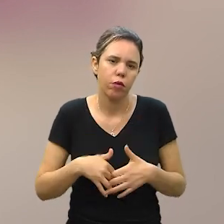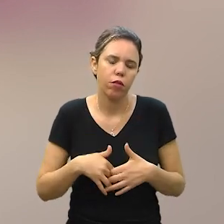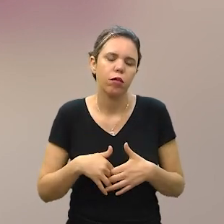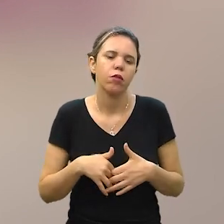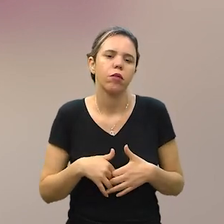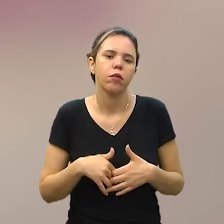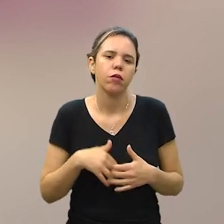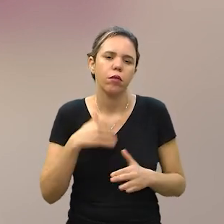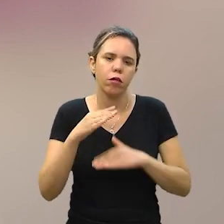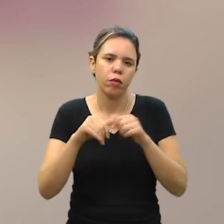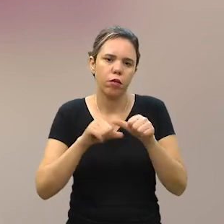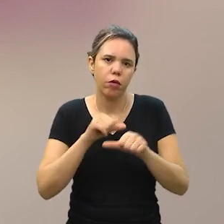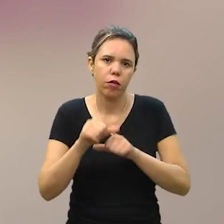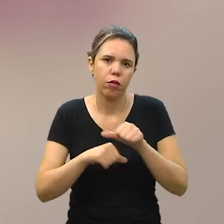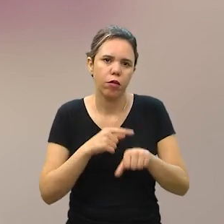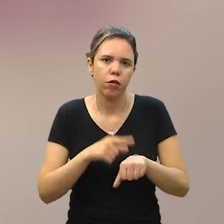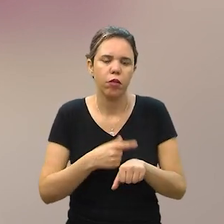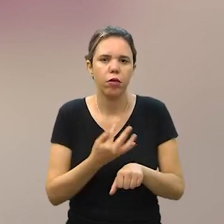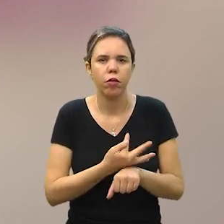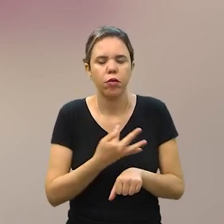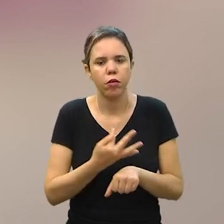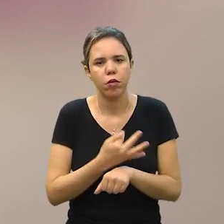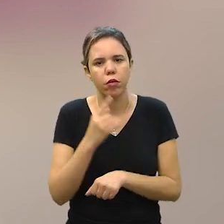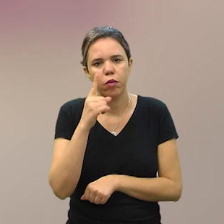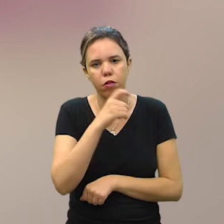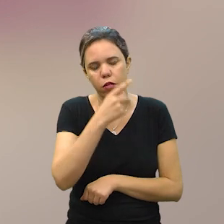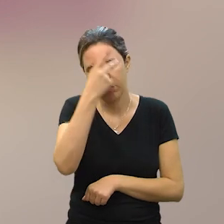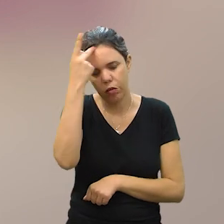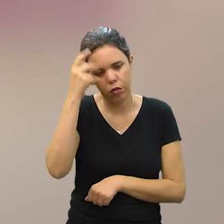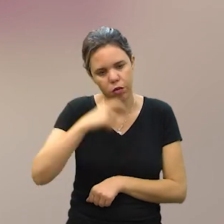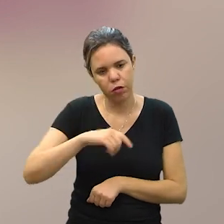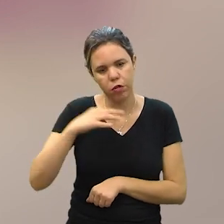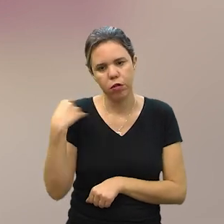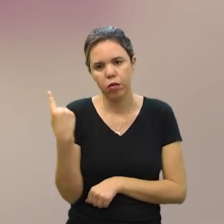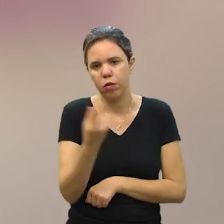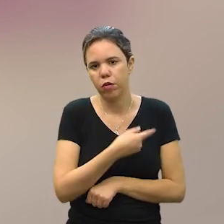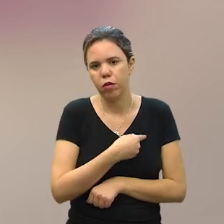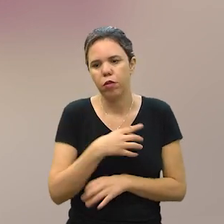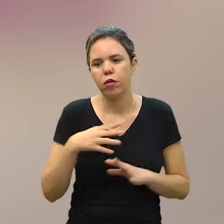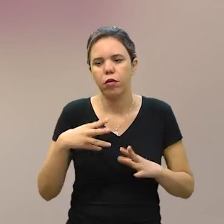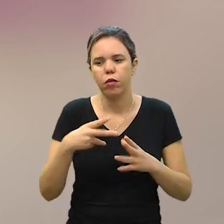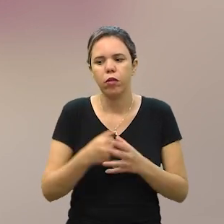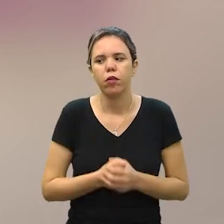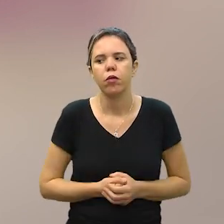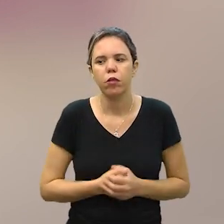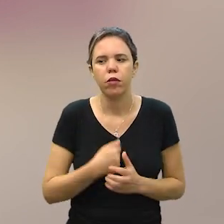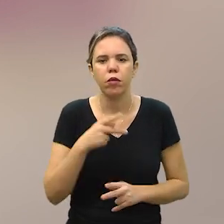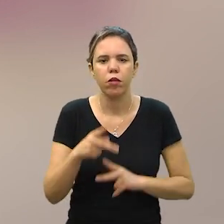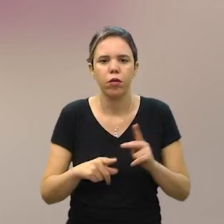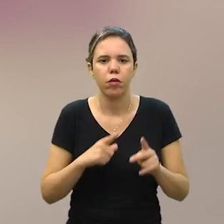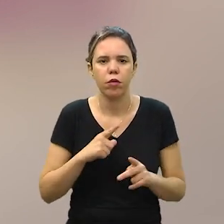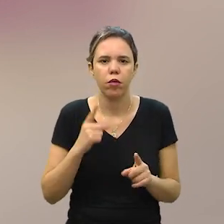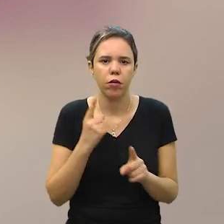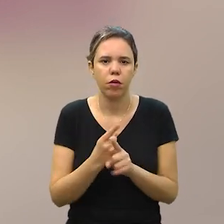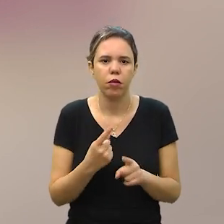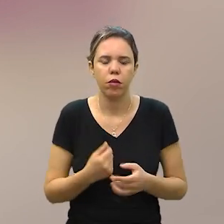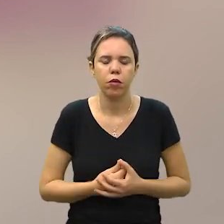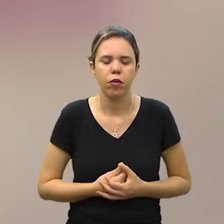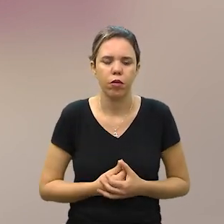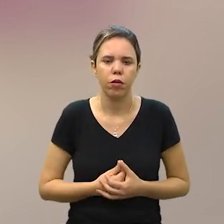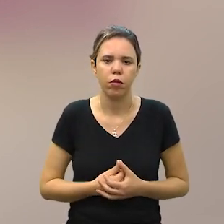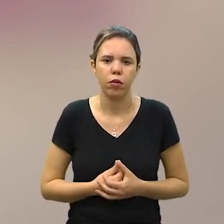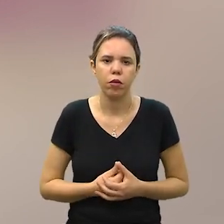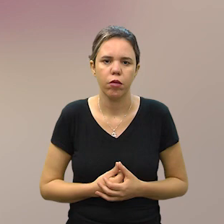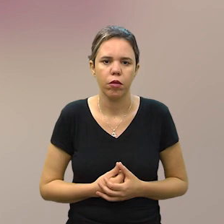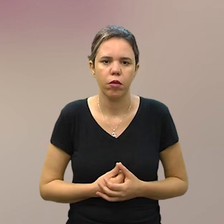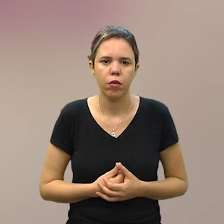se restabelecido nesse momento que é difícil para elas, né, para nós todos. As pessoas têm se reencontrado